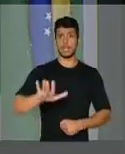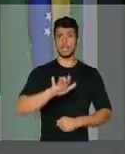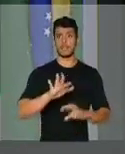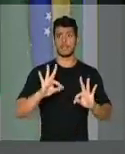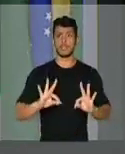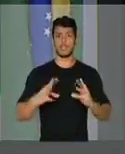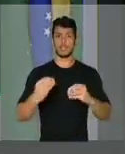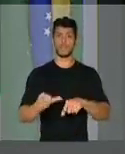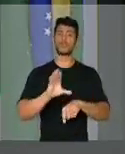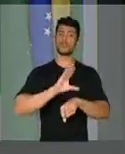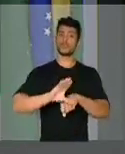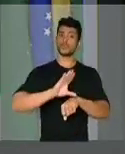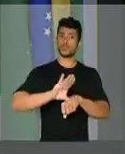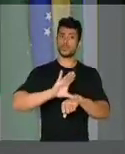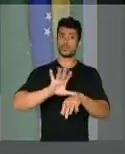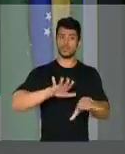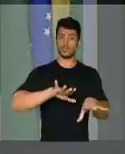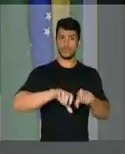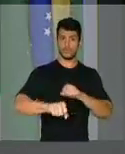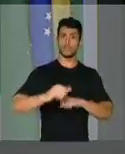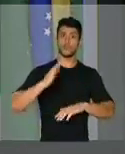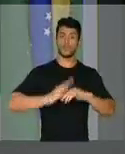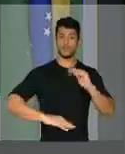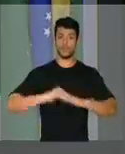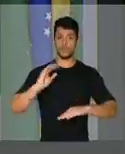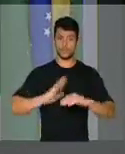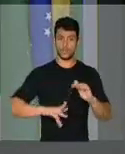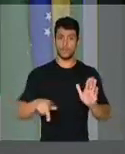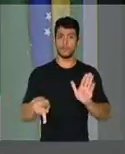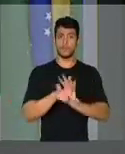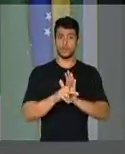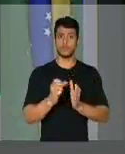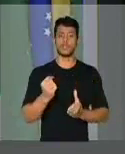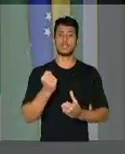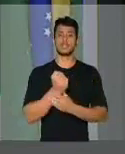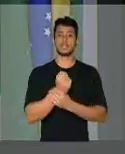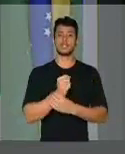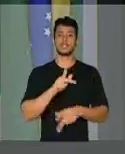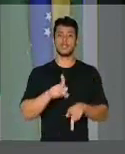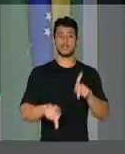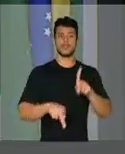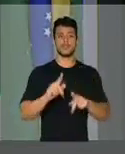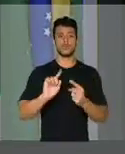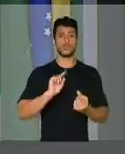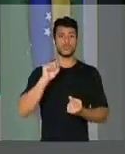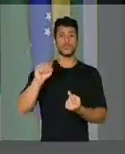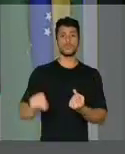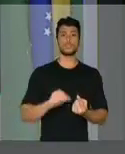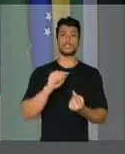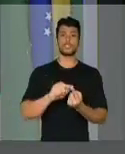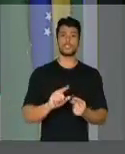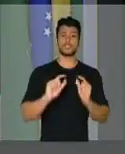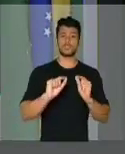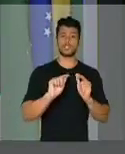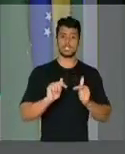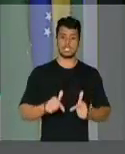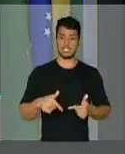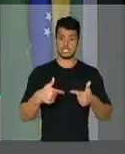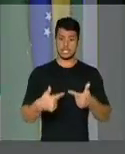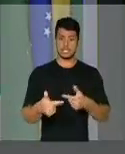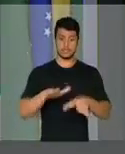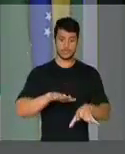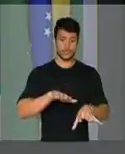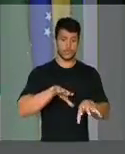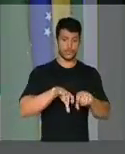os cursos de formação dos profissionais de segurança pública, com ênfase nas ações formativas